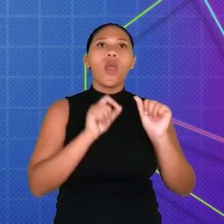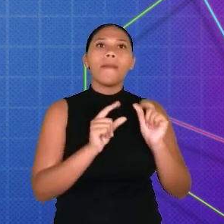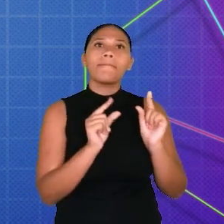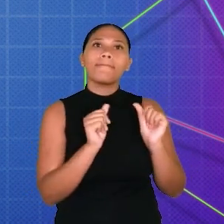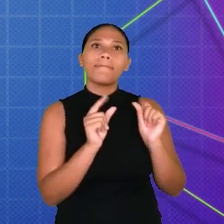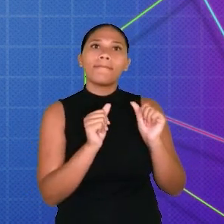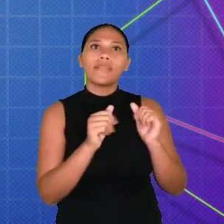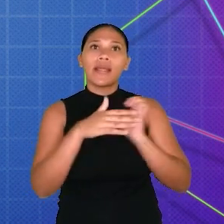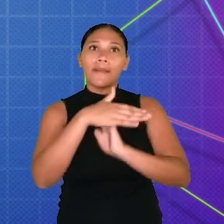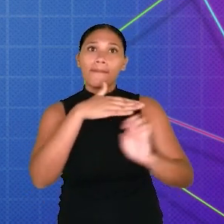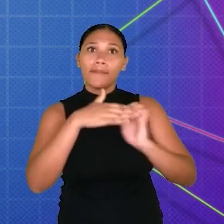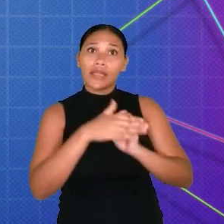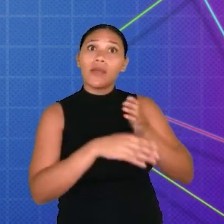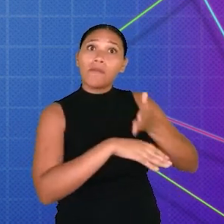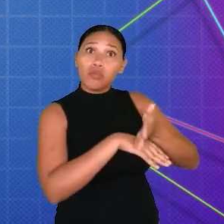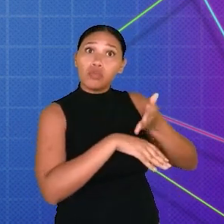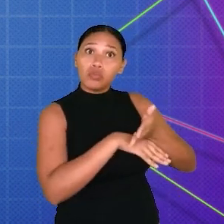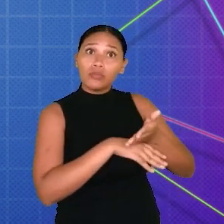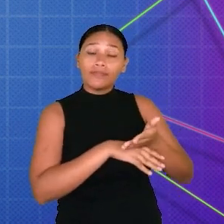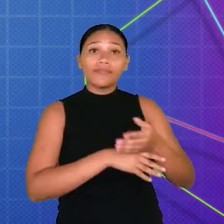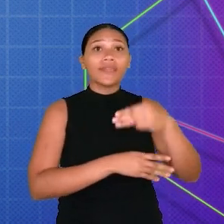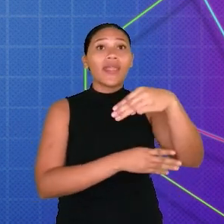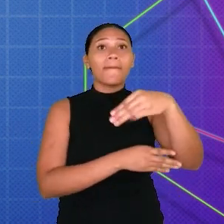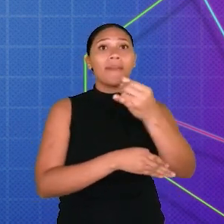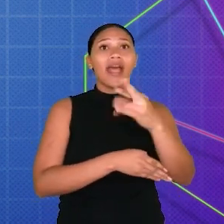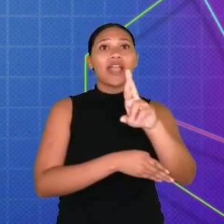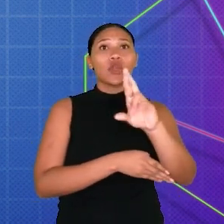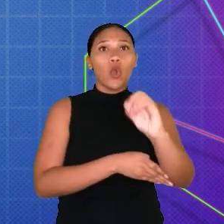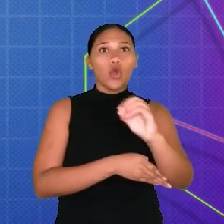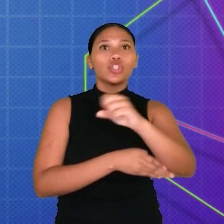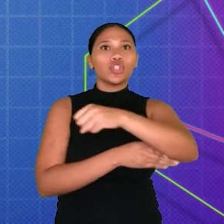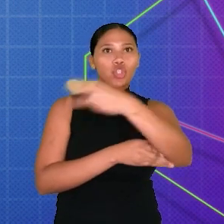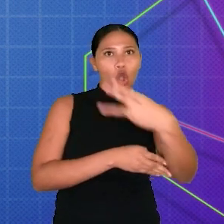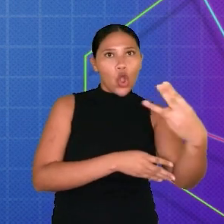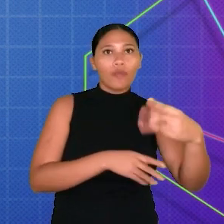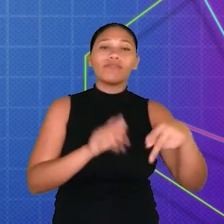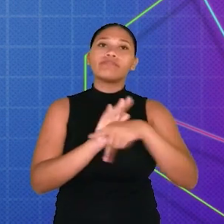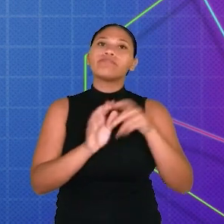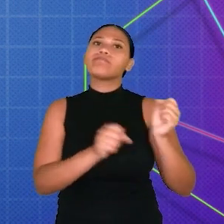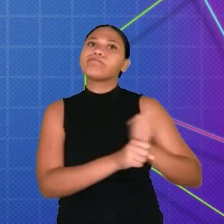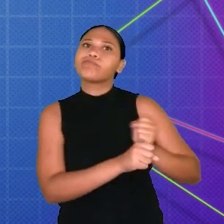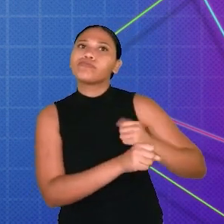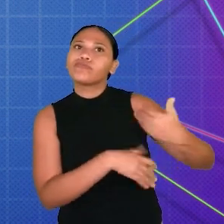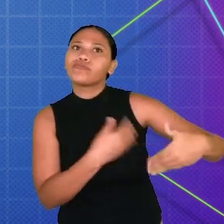com orçamento e empresas envolvidas. A Microsoft continuou com essa campanha nos anos